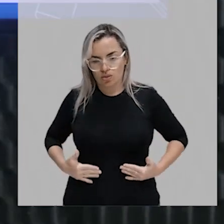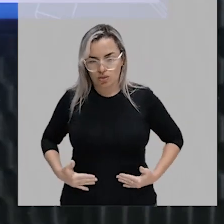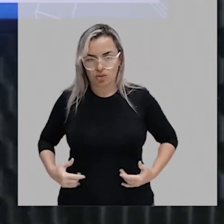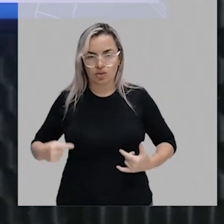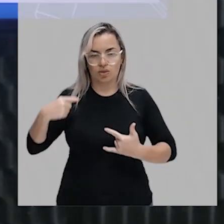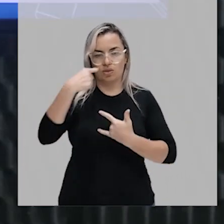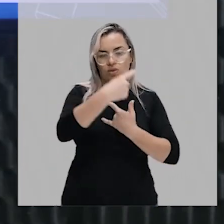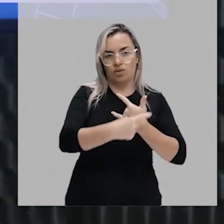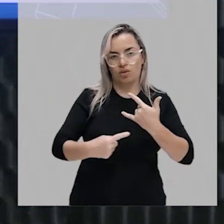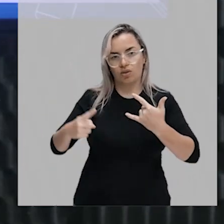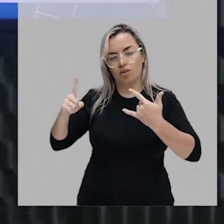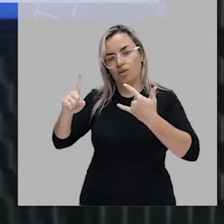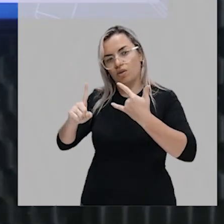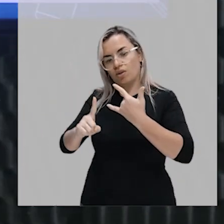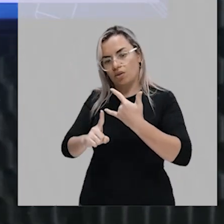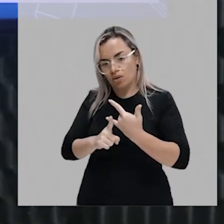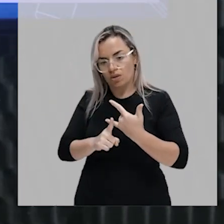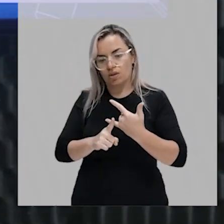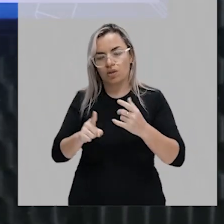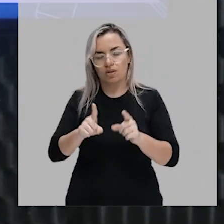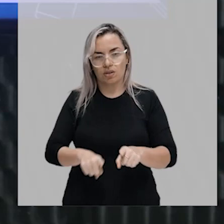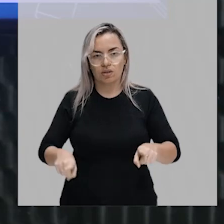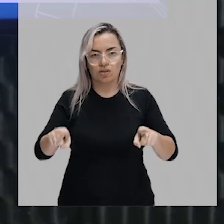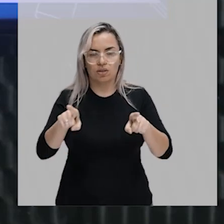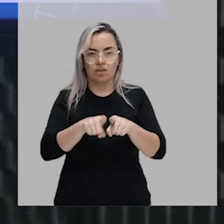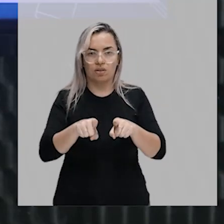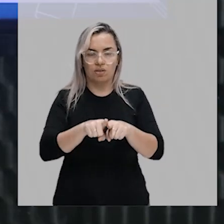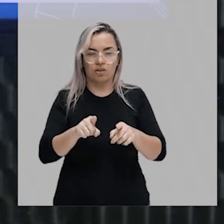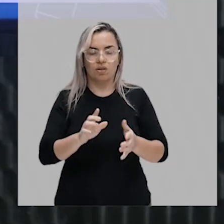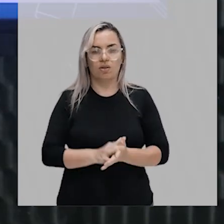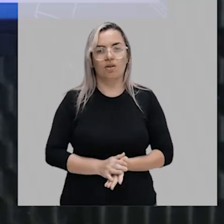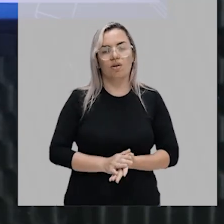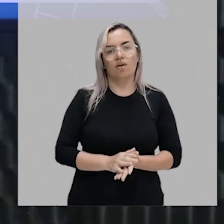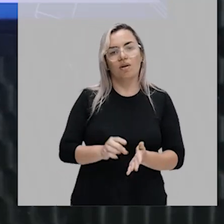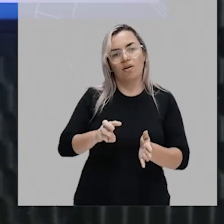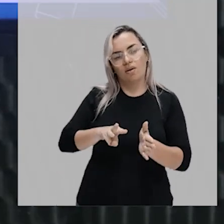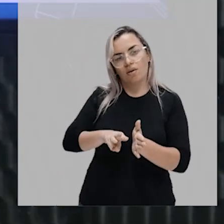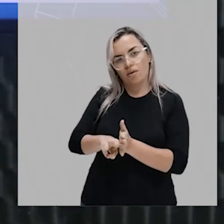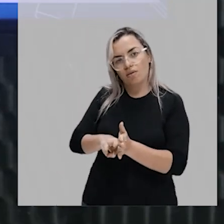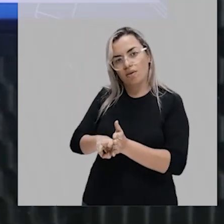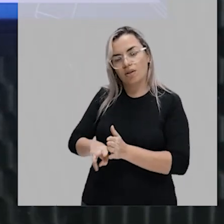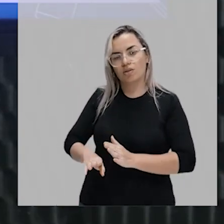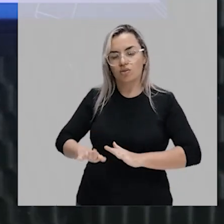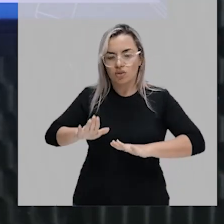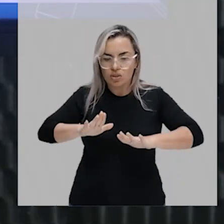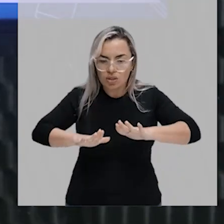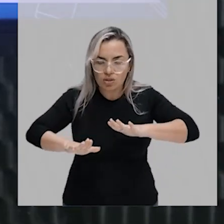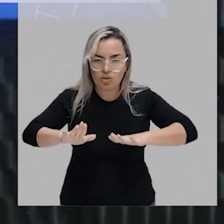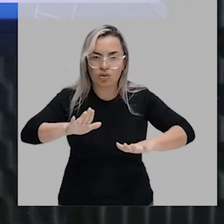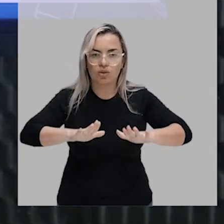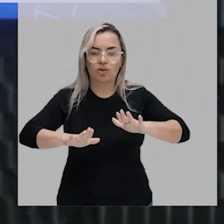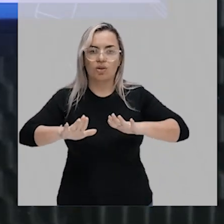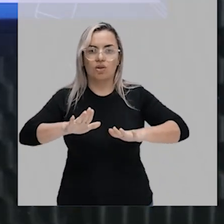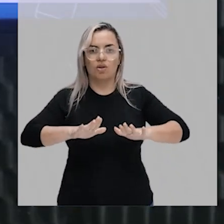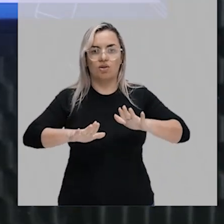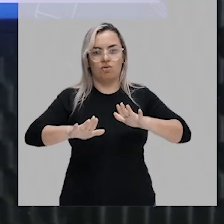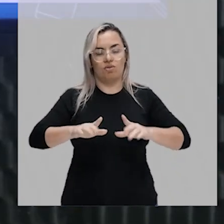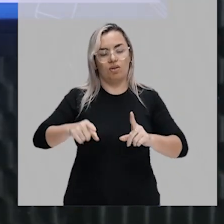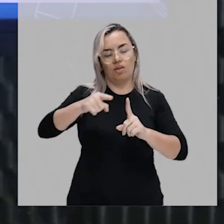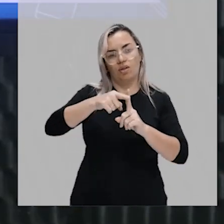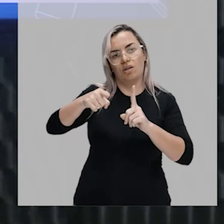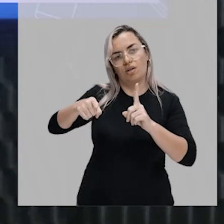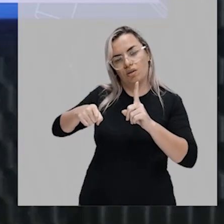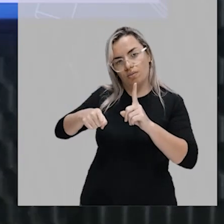métodos contraceptivos, que são métodos que protegem contra a gravidez, tá? E também métodos que